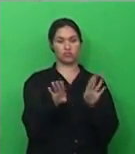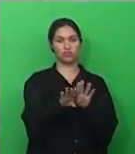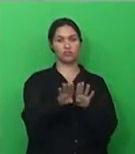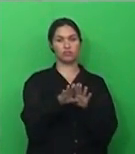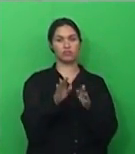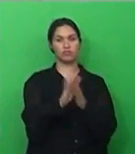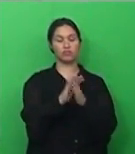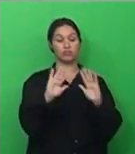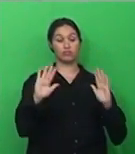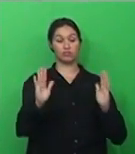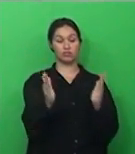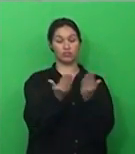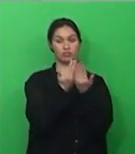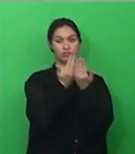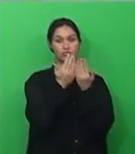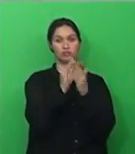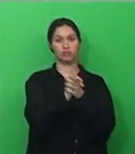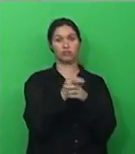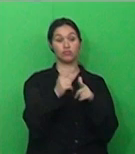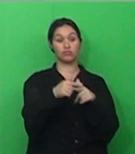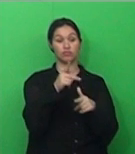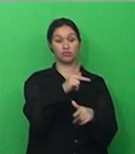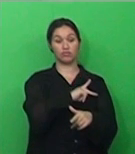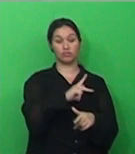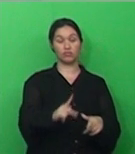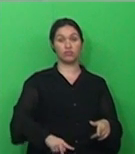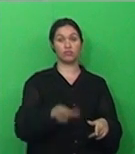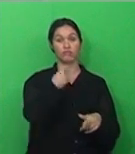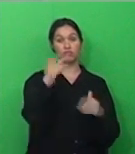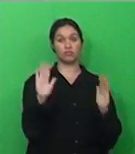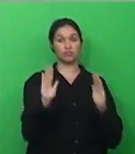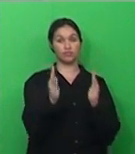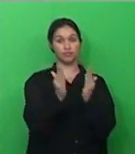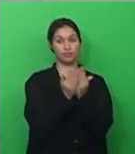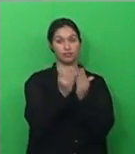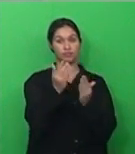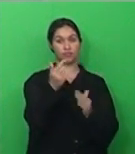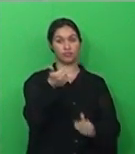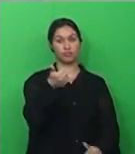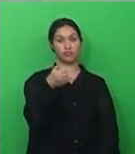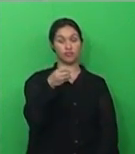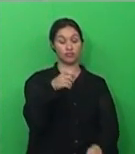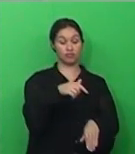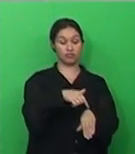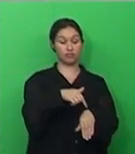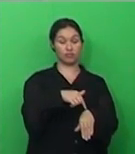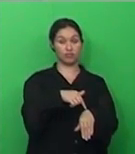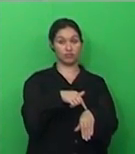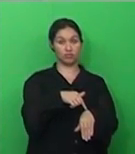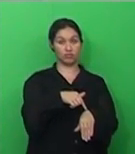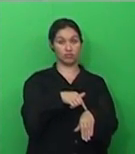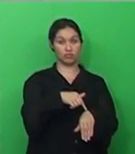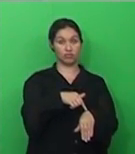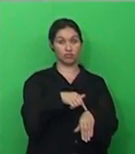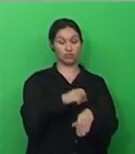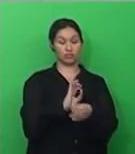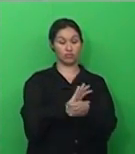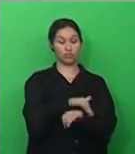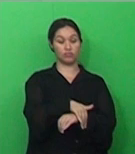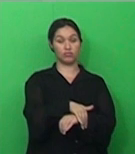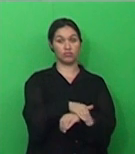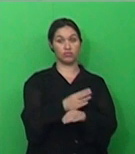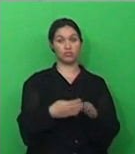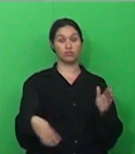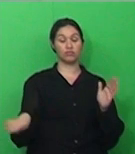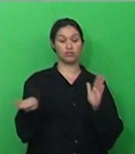o prefeito lançou aí, que fecharia das 10 às 6. Primeiro, tem que se ouvir a comunidade. E segundo, se não